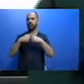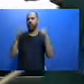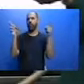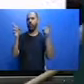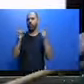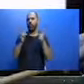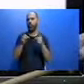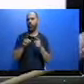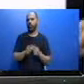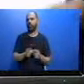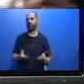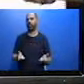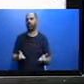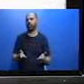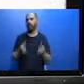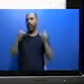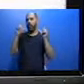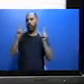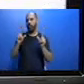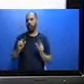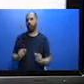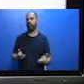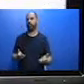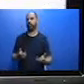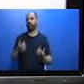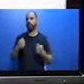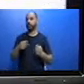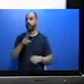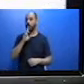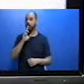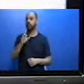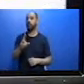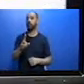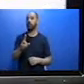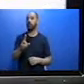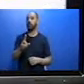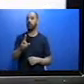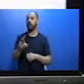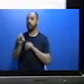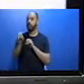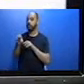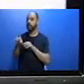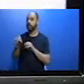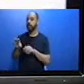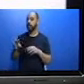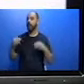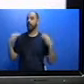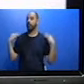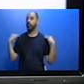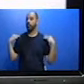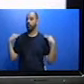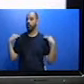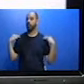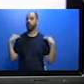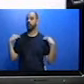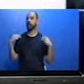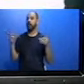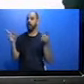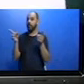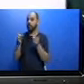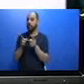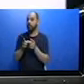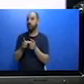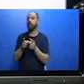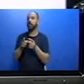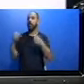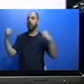então respondendo pretende convencer os motoristas a reduzir o número de acidentes